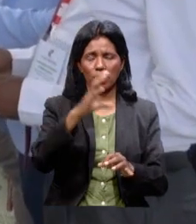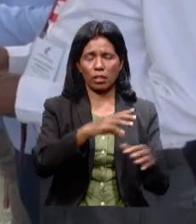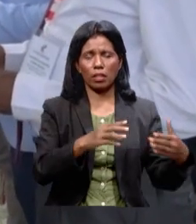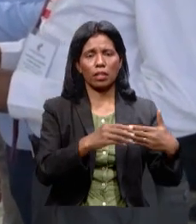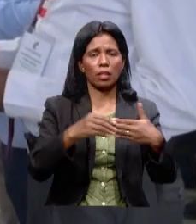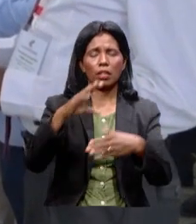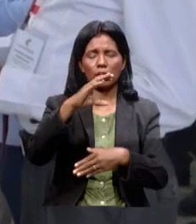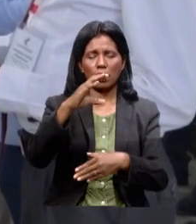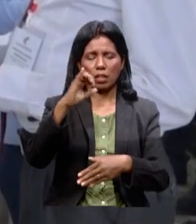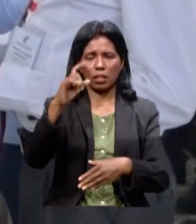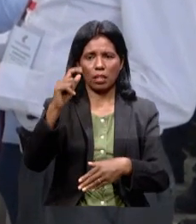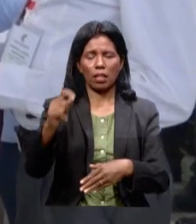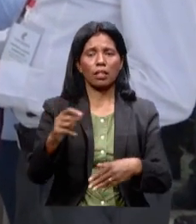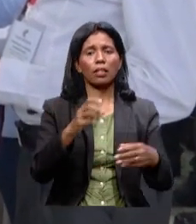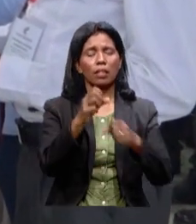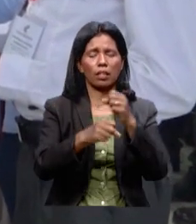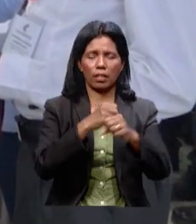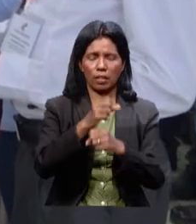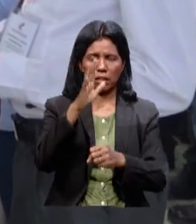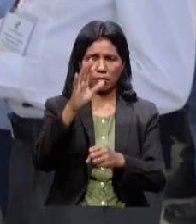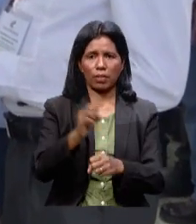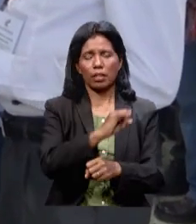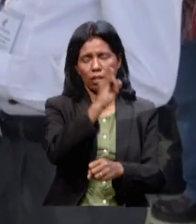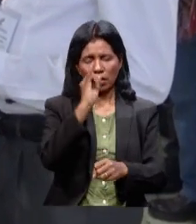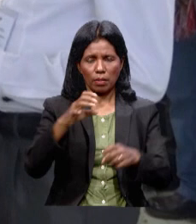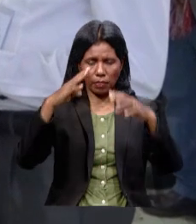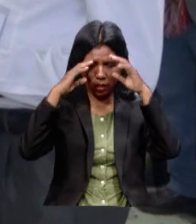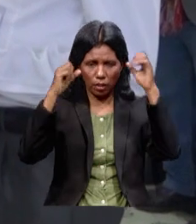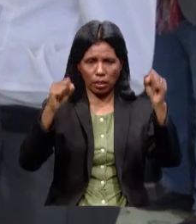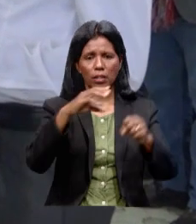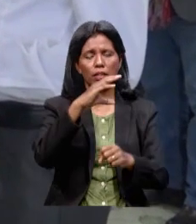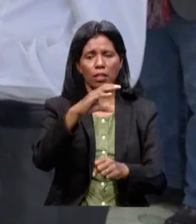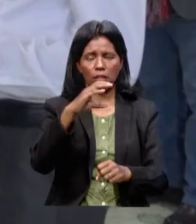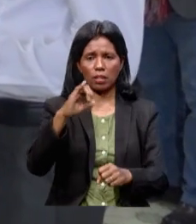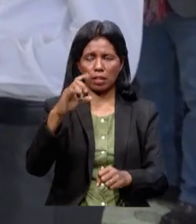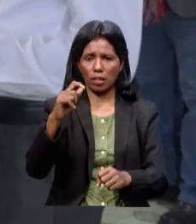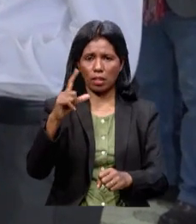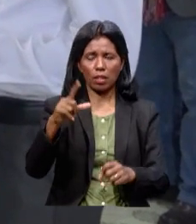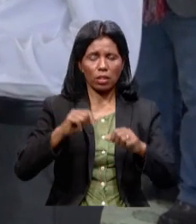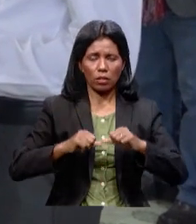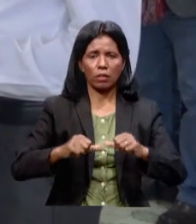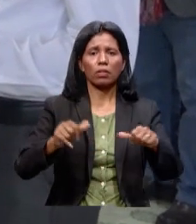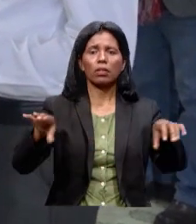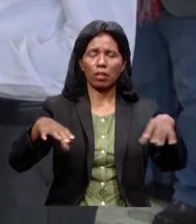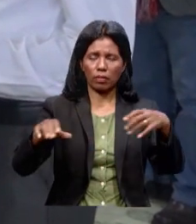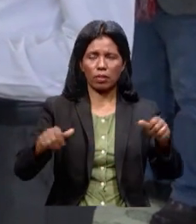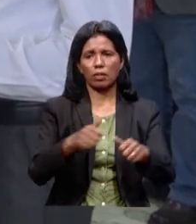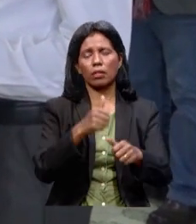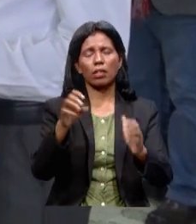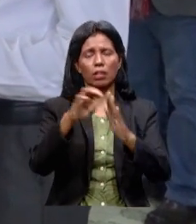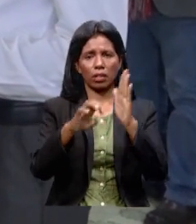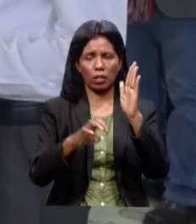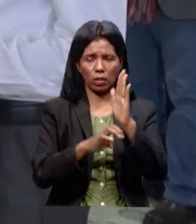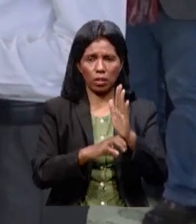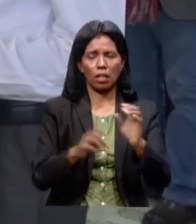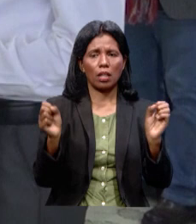durante Tina Lima. Em entrevista, presidente eleito CCTL ne declara se continua a serviço balo na estrutura cessante